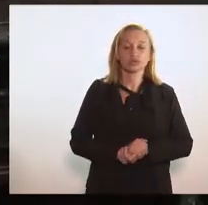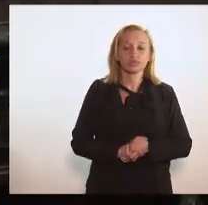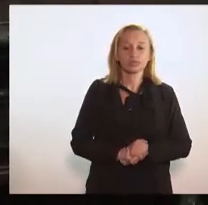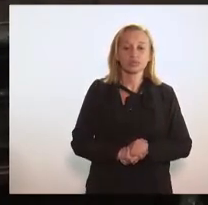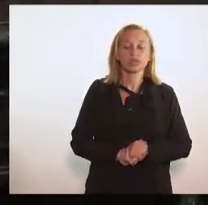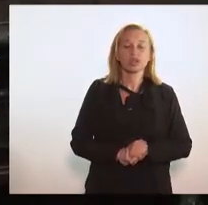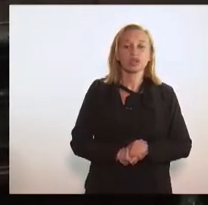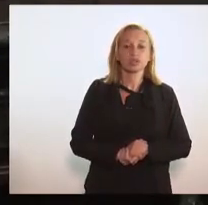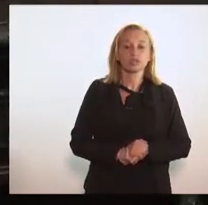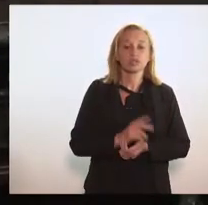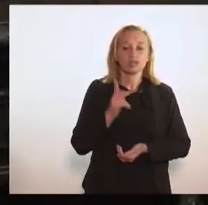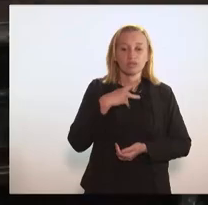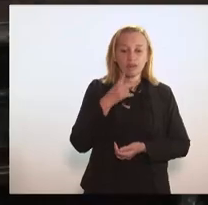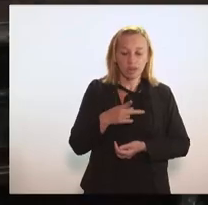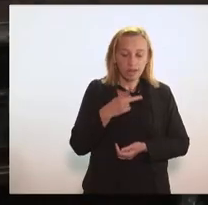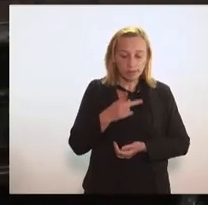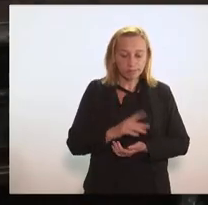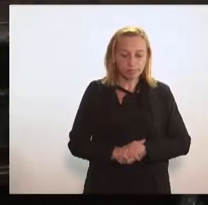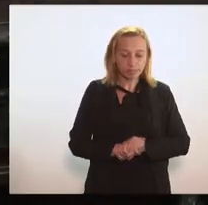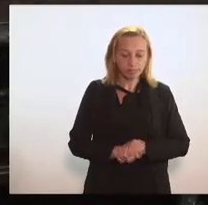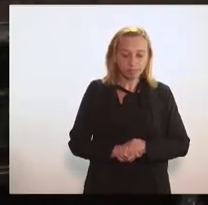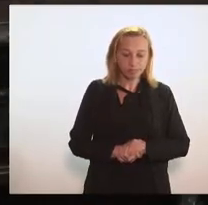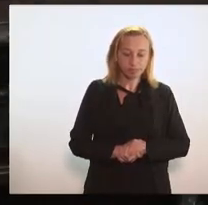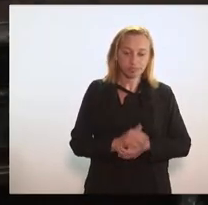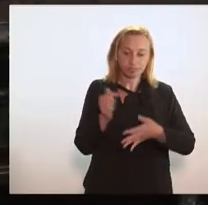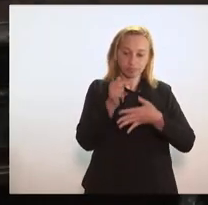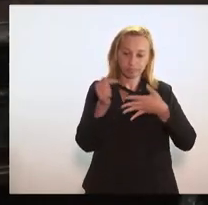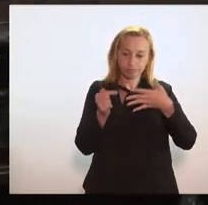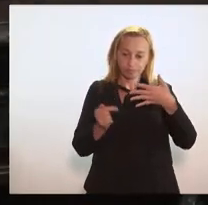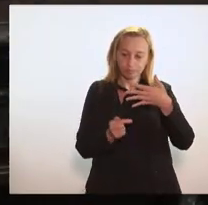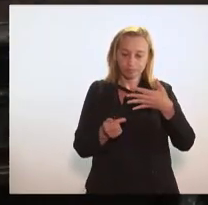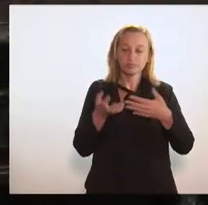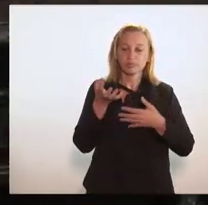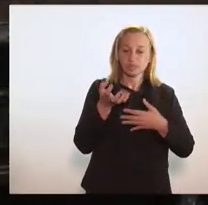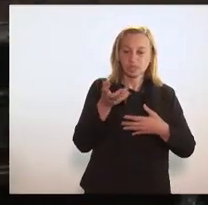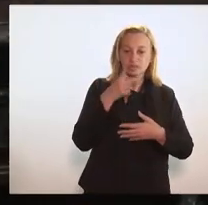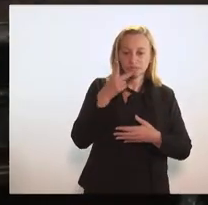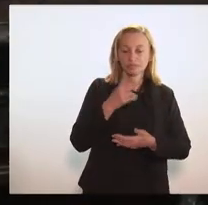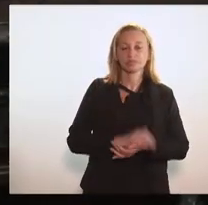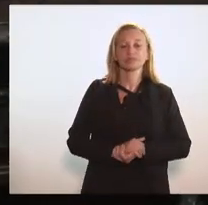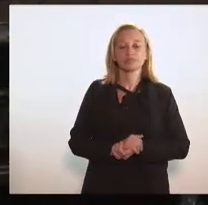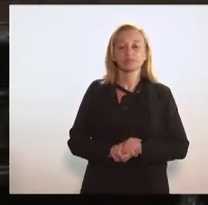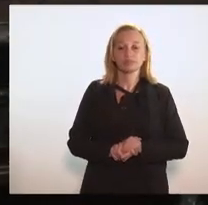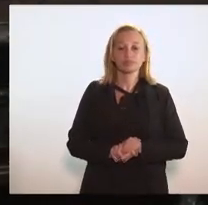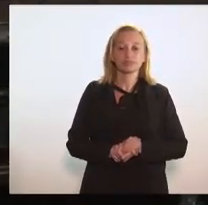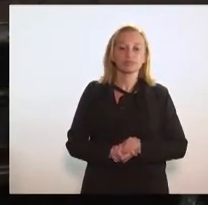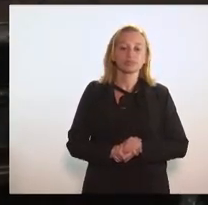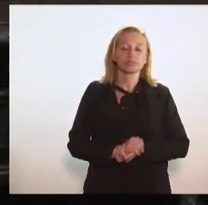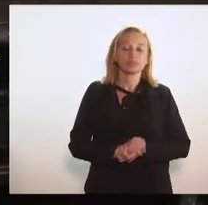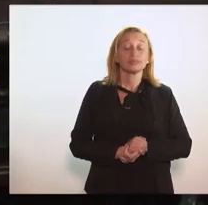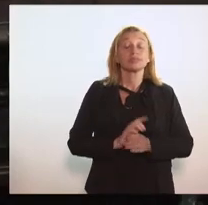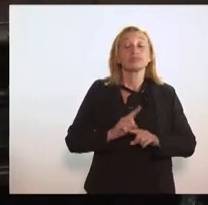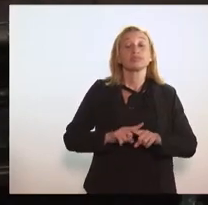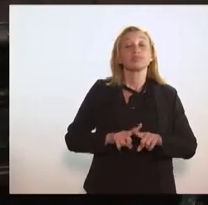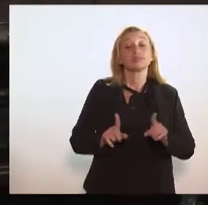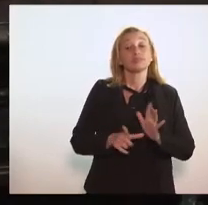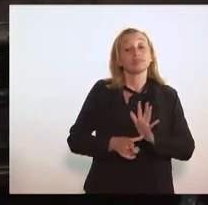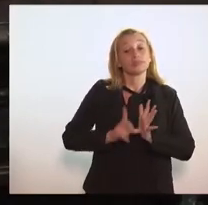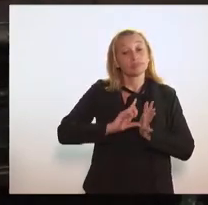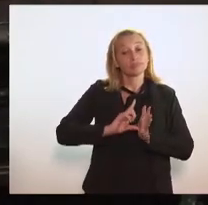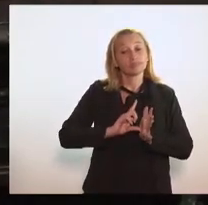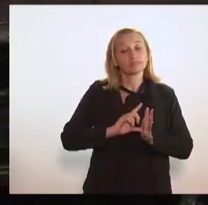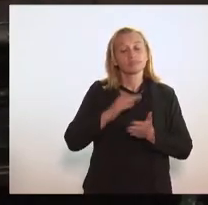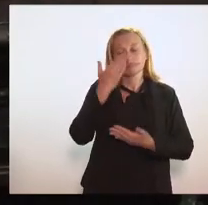eu vi essa noite eu vim trazer alguns pontos que eu gostaria de colocar é mas antes eu gostaria